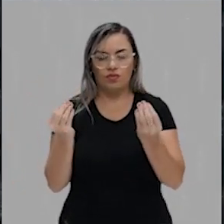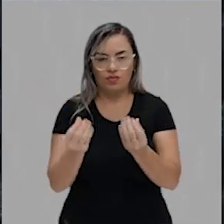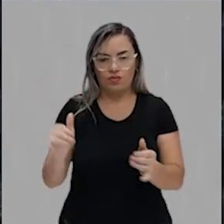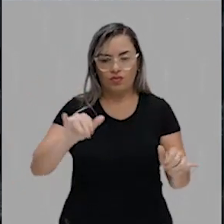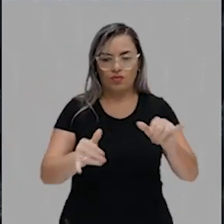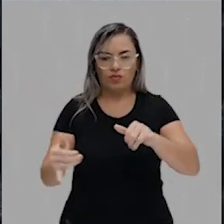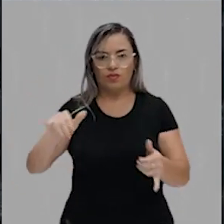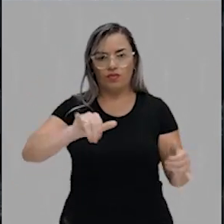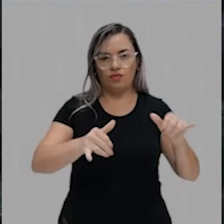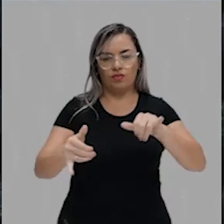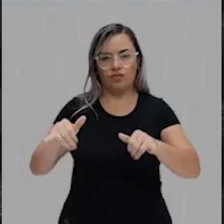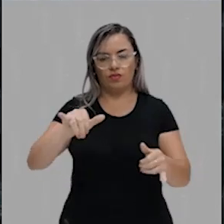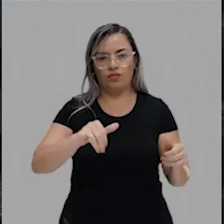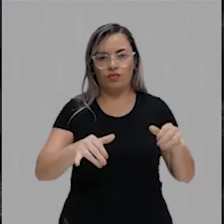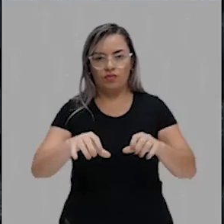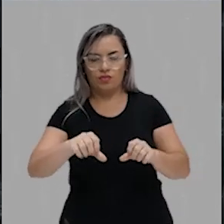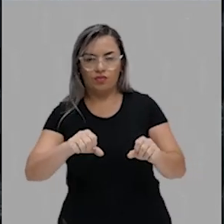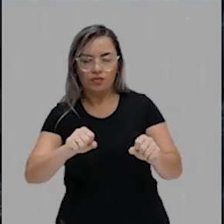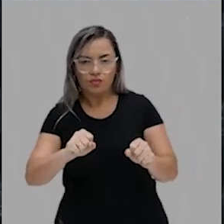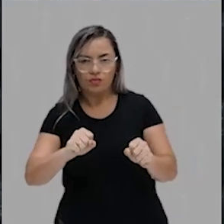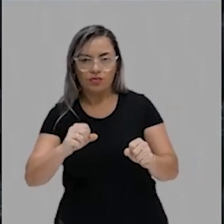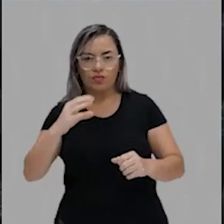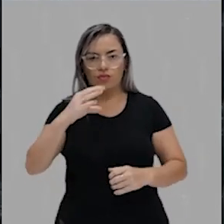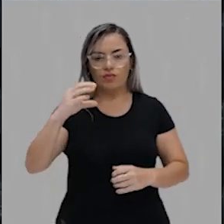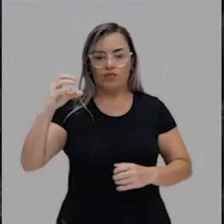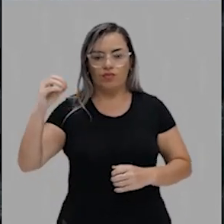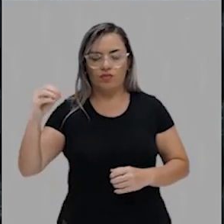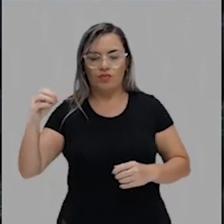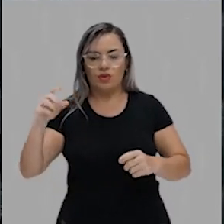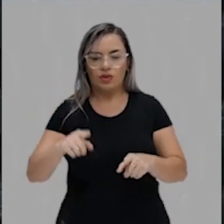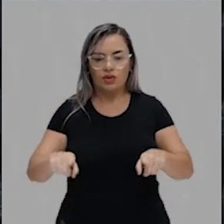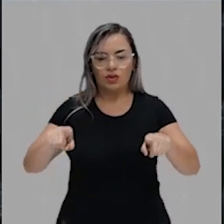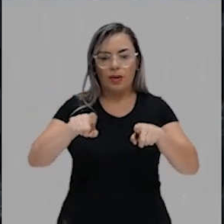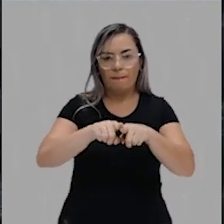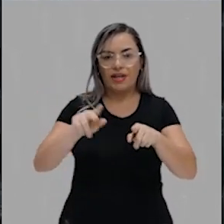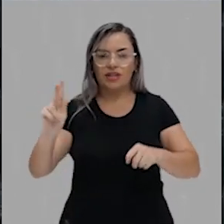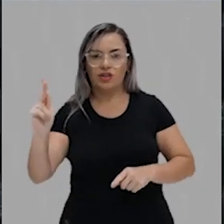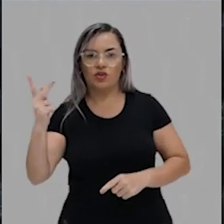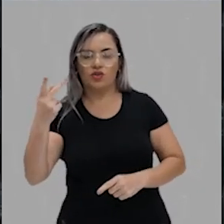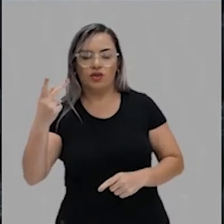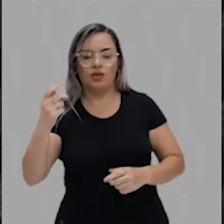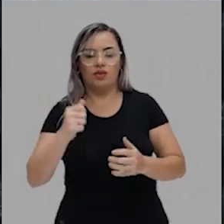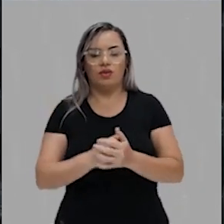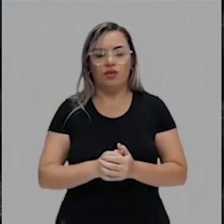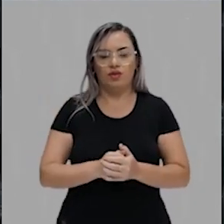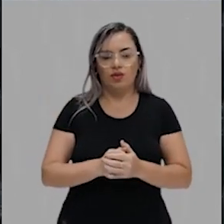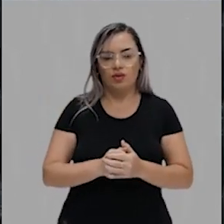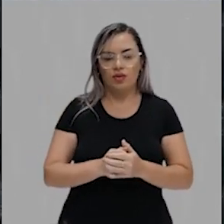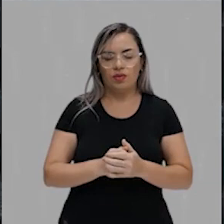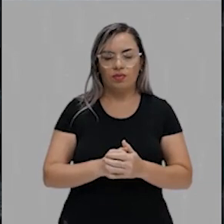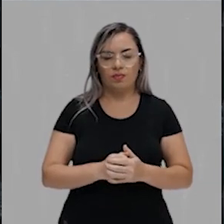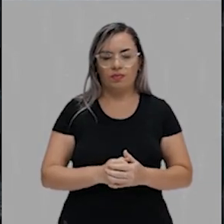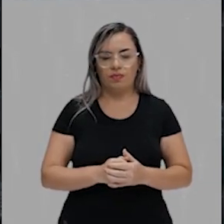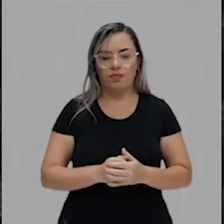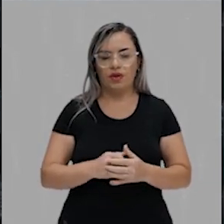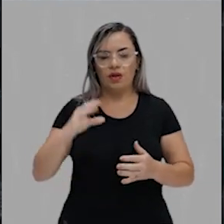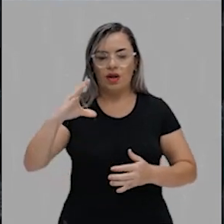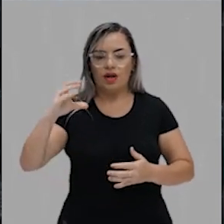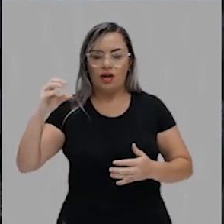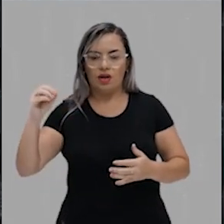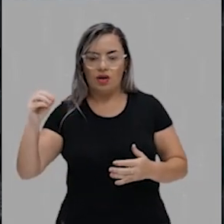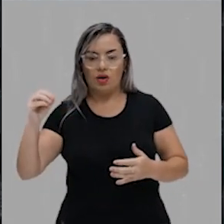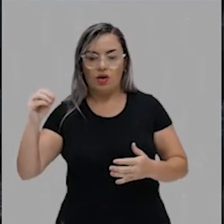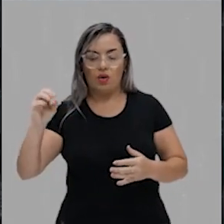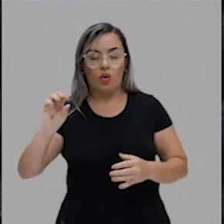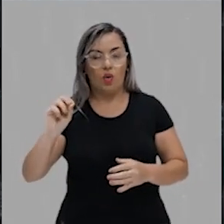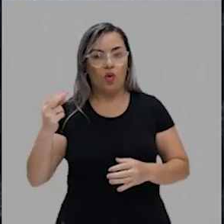químicas formadas por carbono, principalmente carbono e hidrogênio. Gás carbônico ou dióxido de carbono, que é a